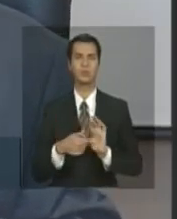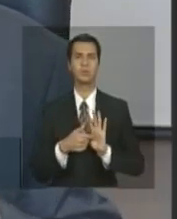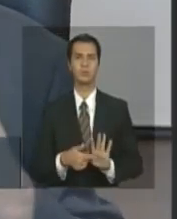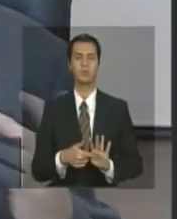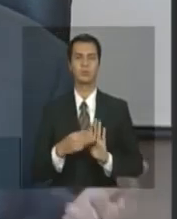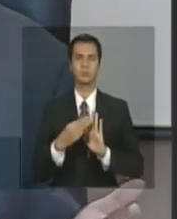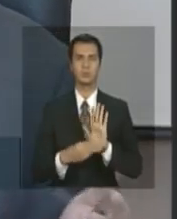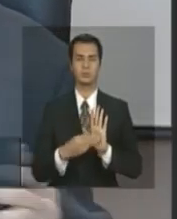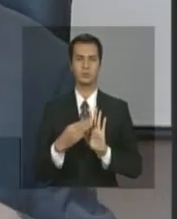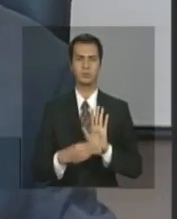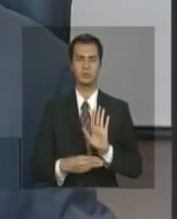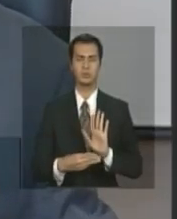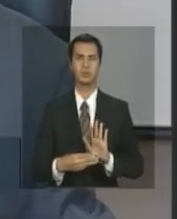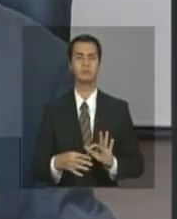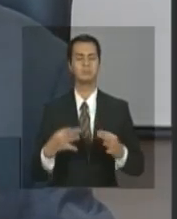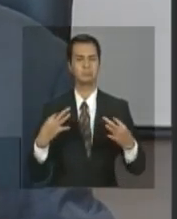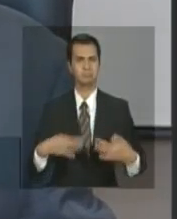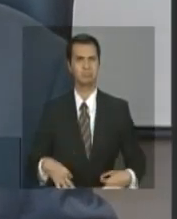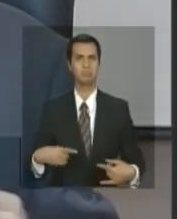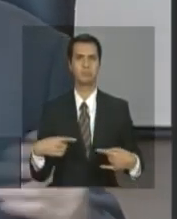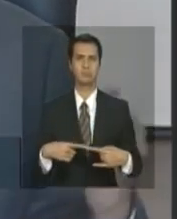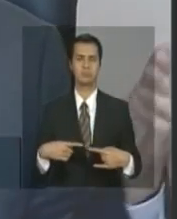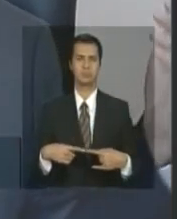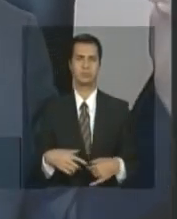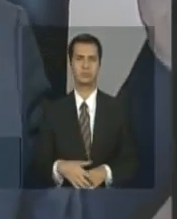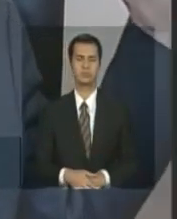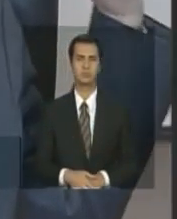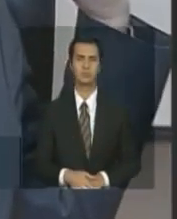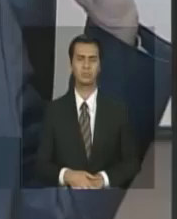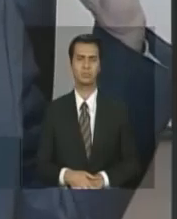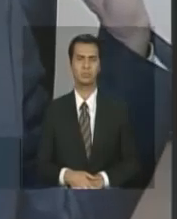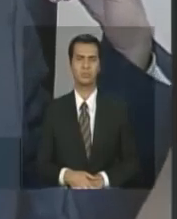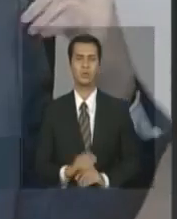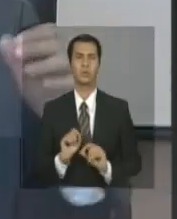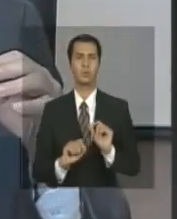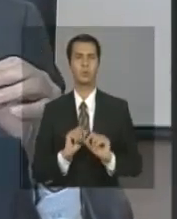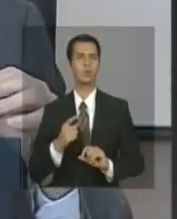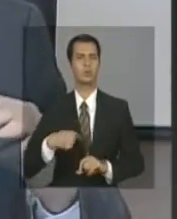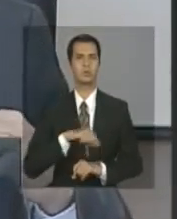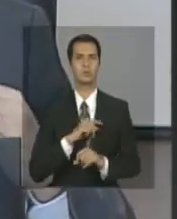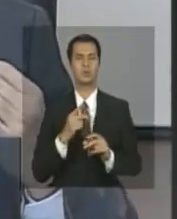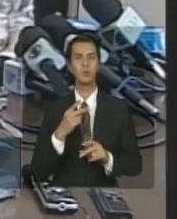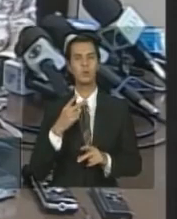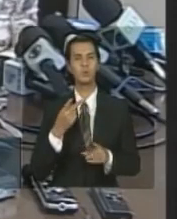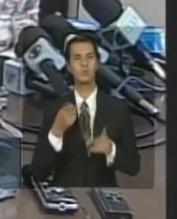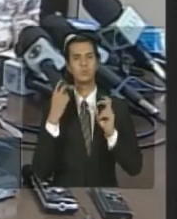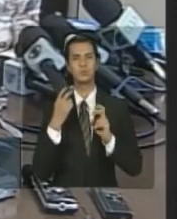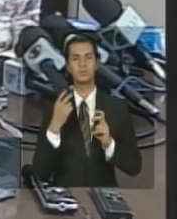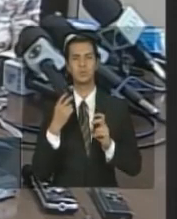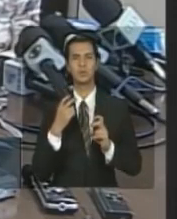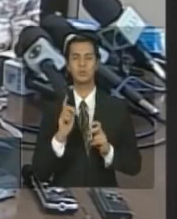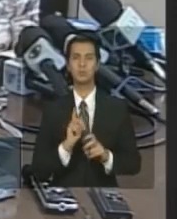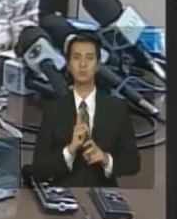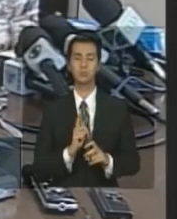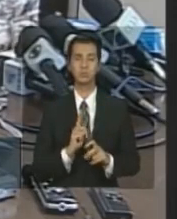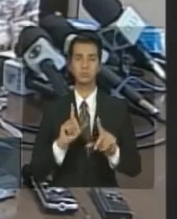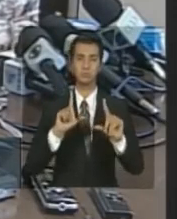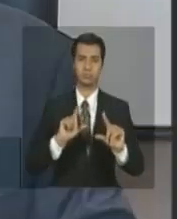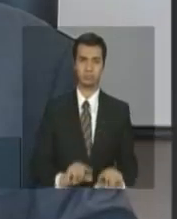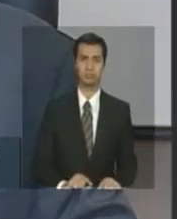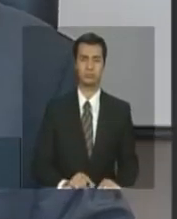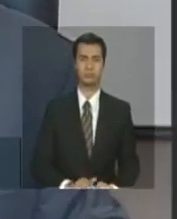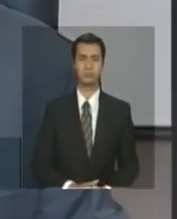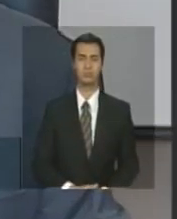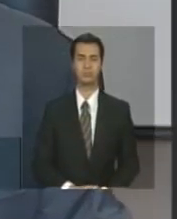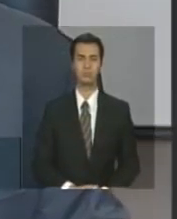metodológico, o que é adequado e o que é recomendado. Então, o que é que nós observamos é a tendência de queda. Então, menos do que...